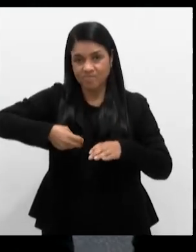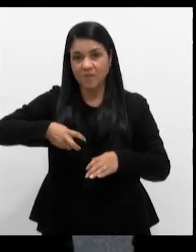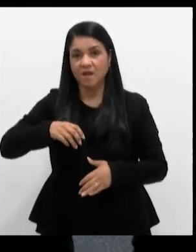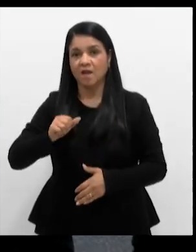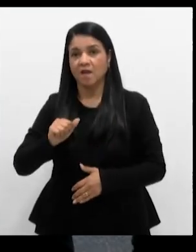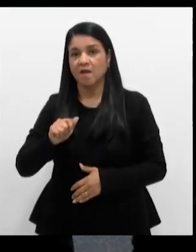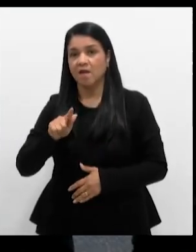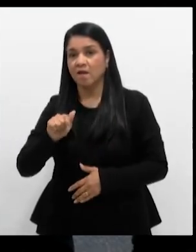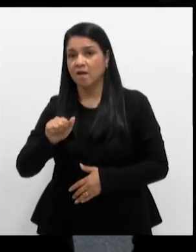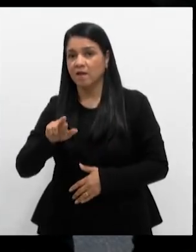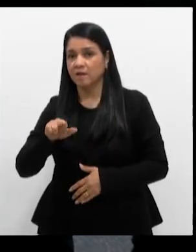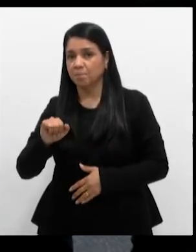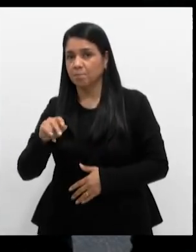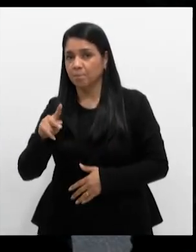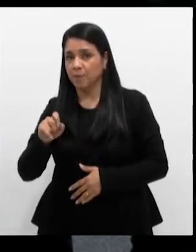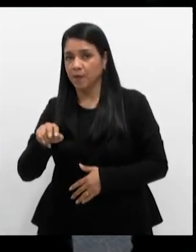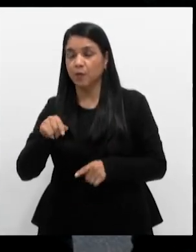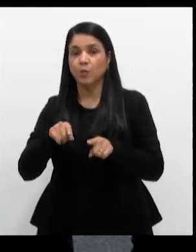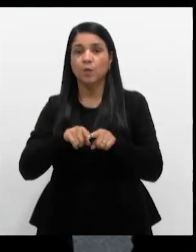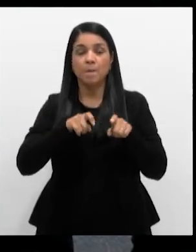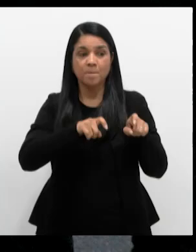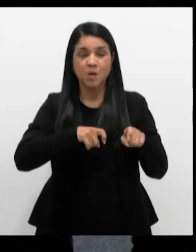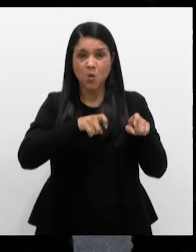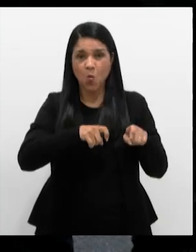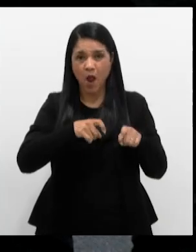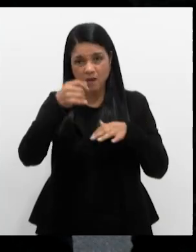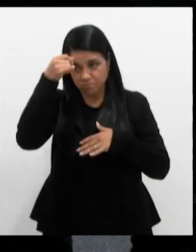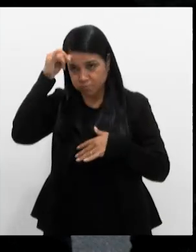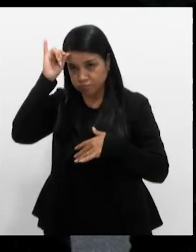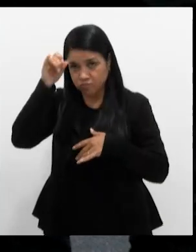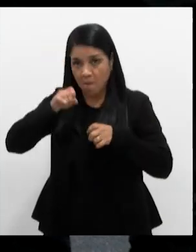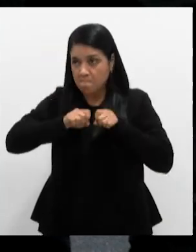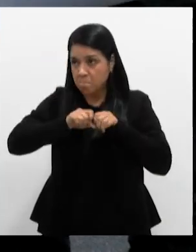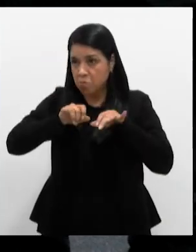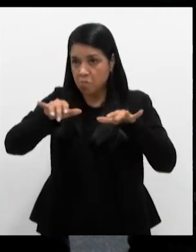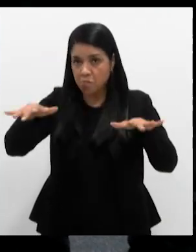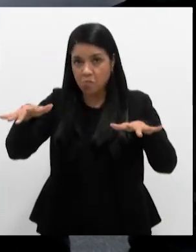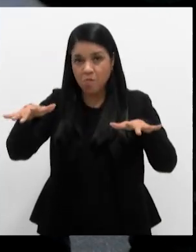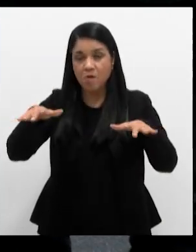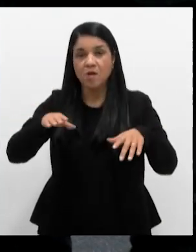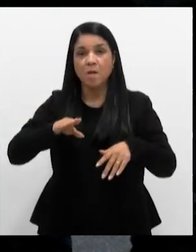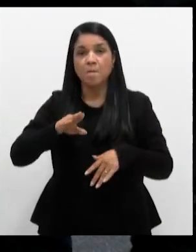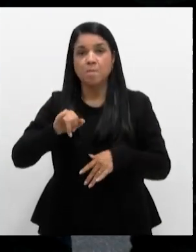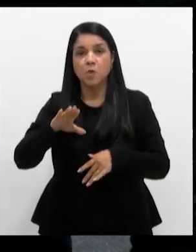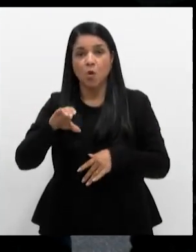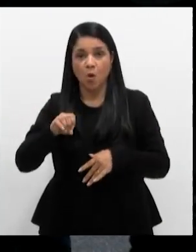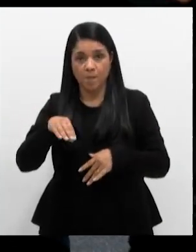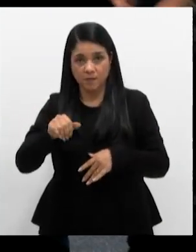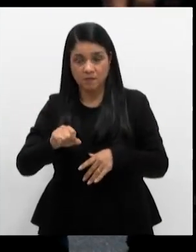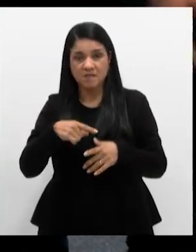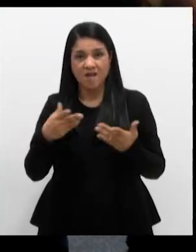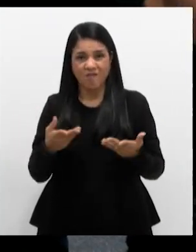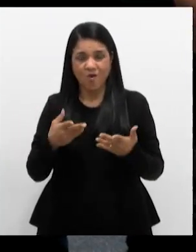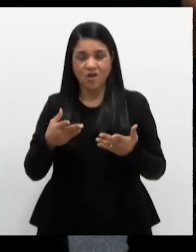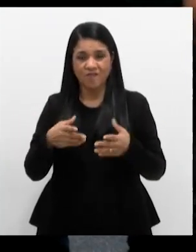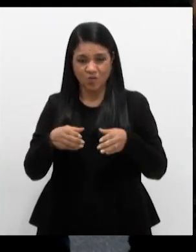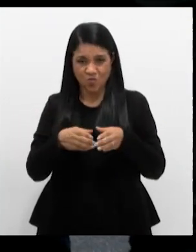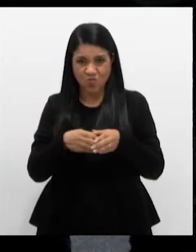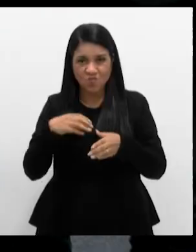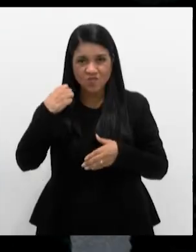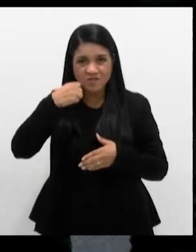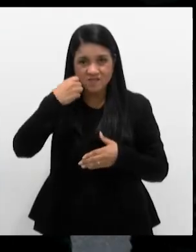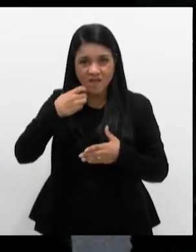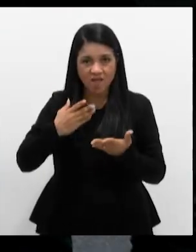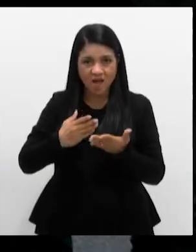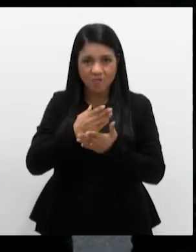da pecuária e do extrativismo desordenado em todos os nossos biomas, e agora vem o Senado Federal e aprova isso. Nós vamos lutar ao lado